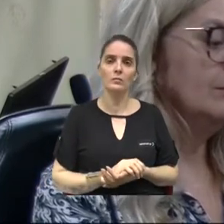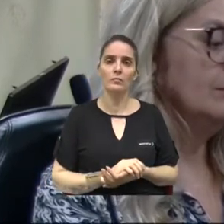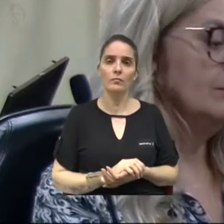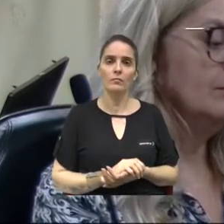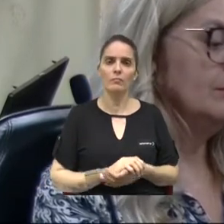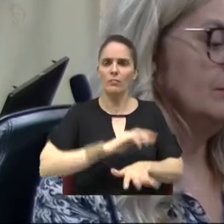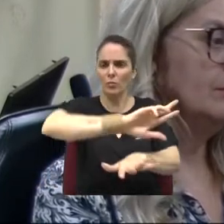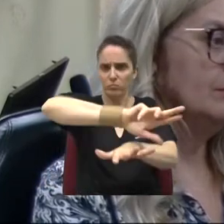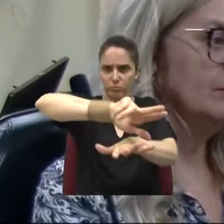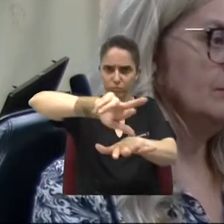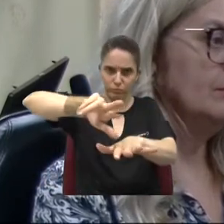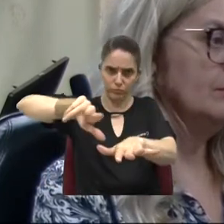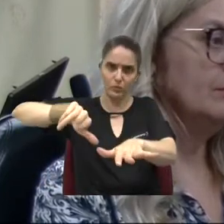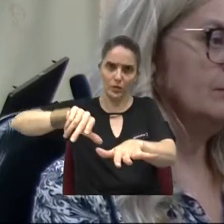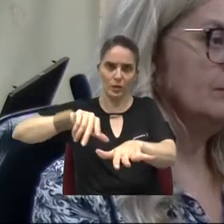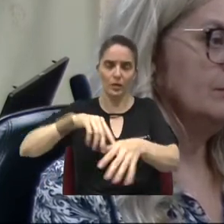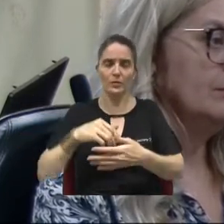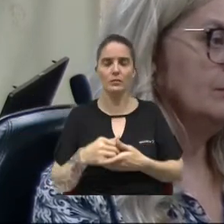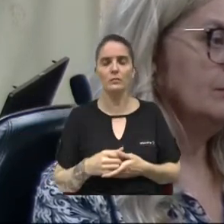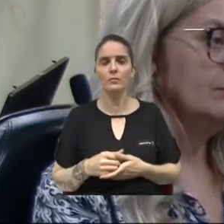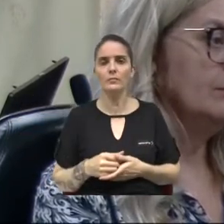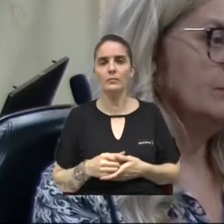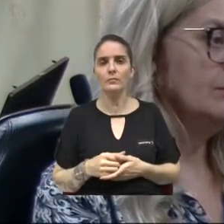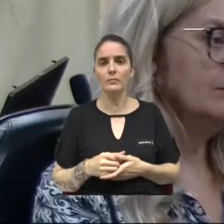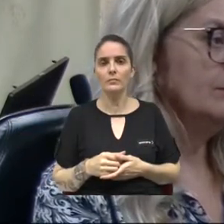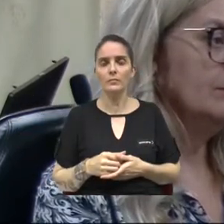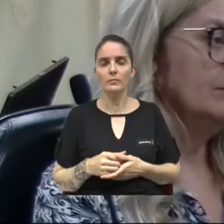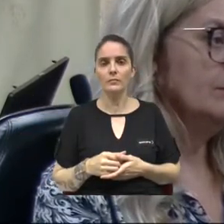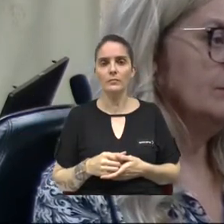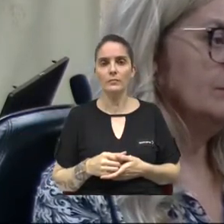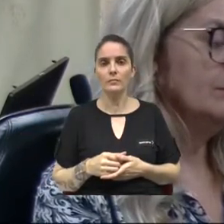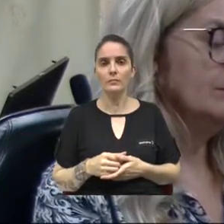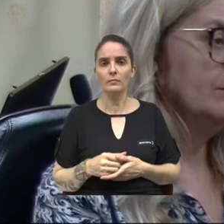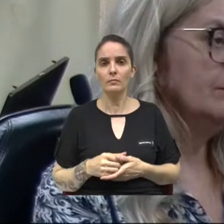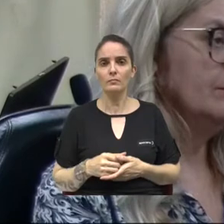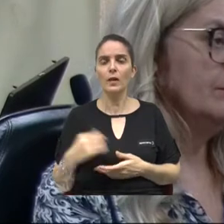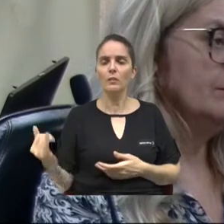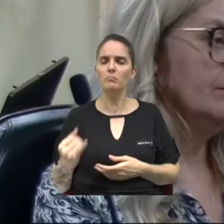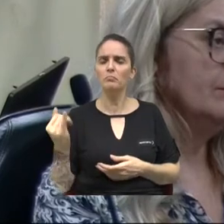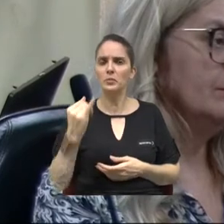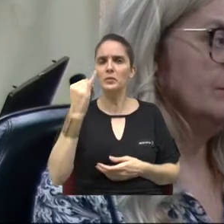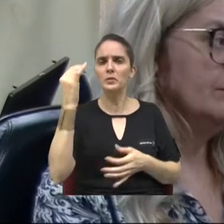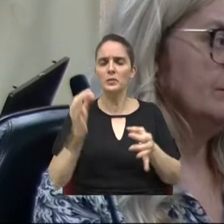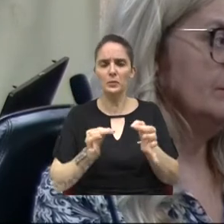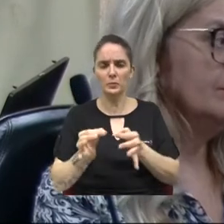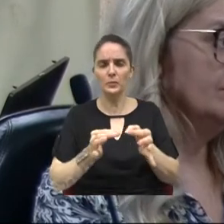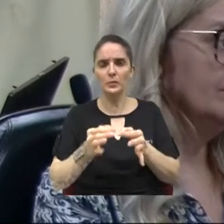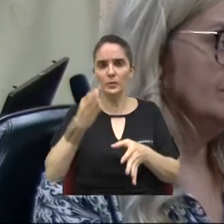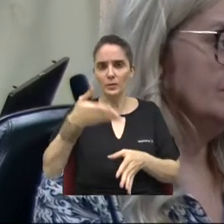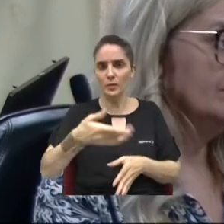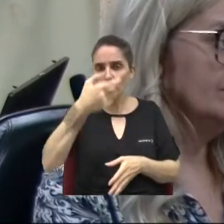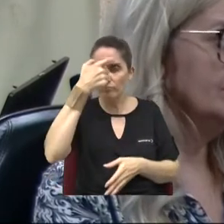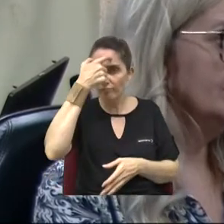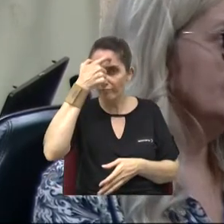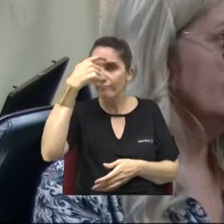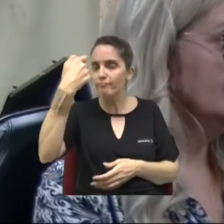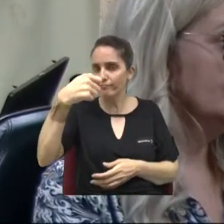uma infinidade de tipos de academia. Então, é importantíssimo esse projeto de lei para